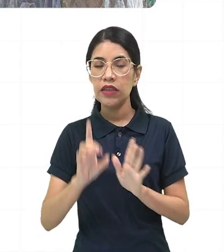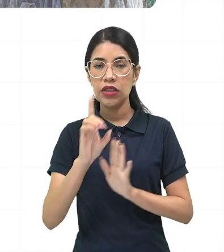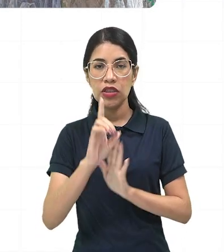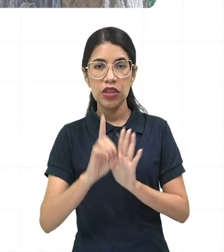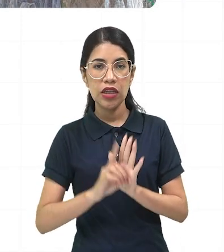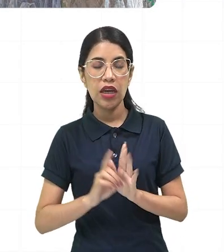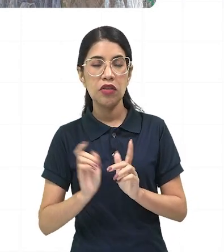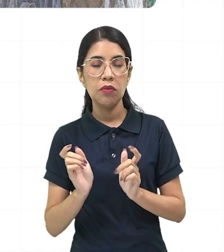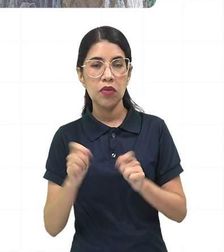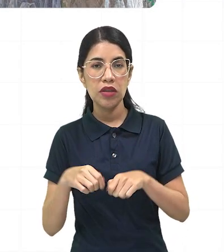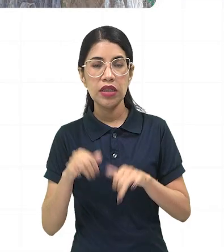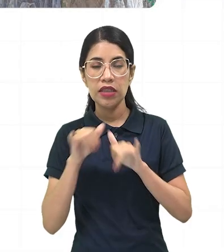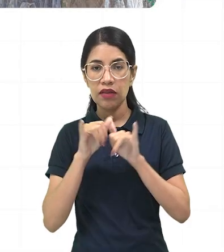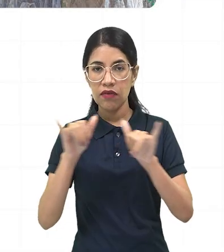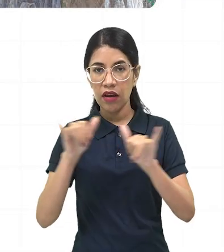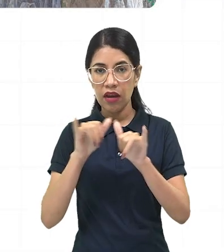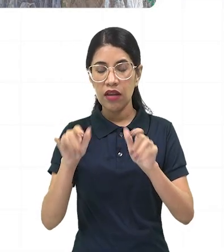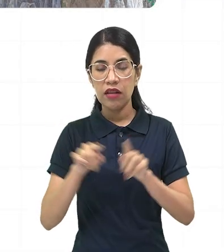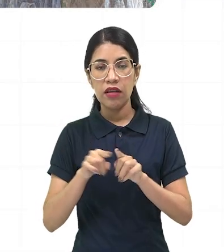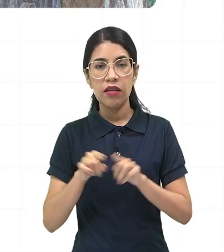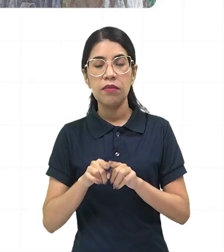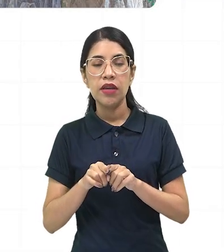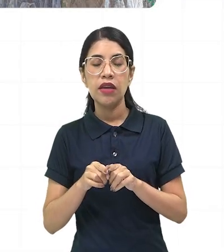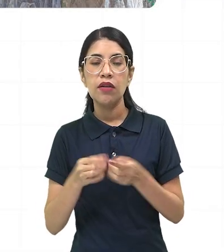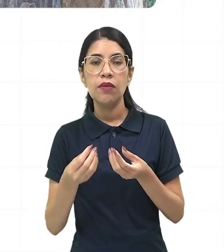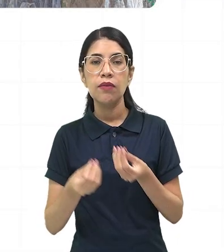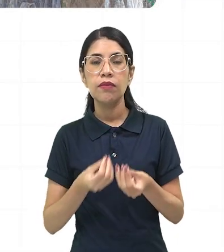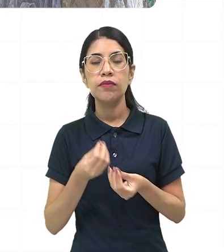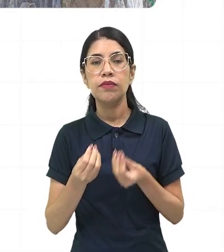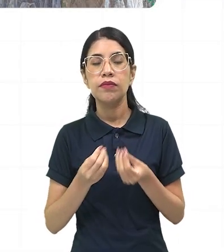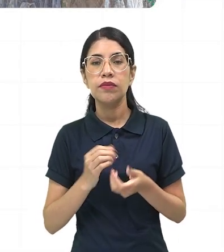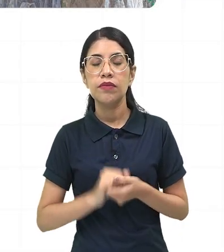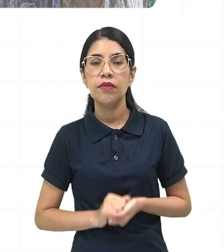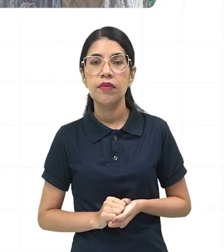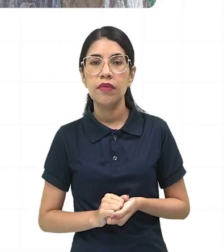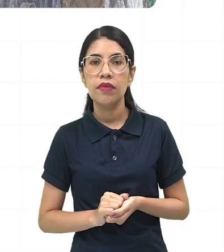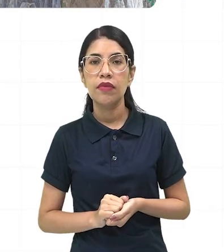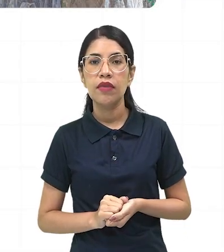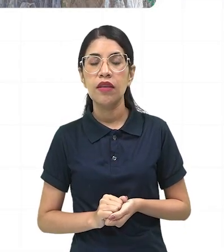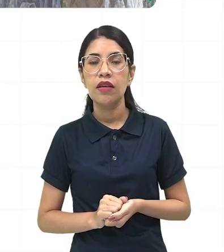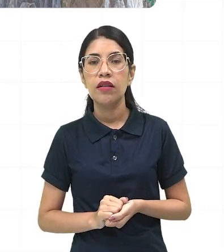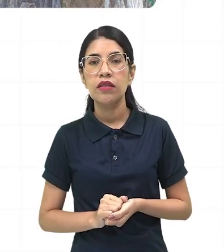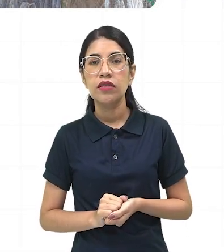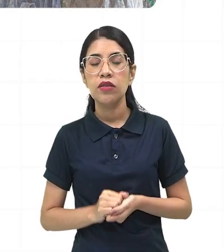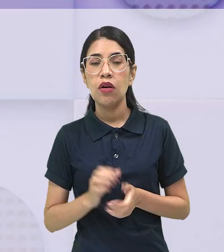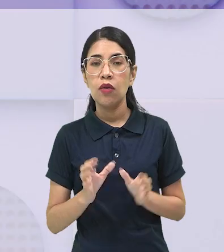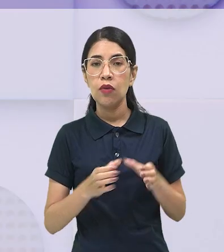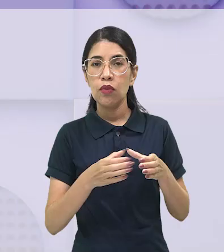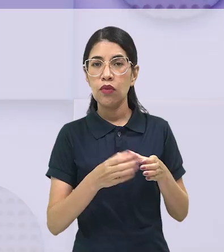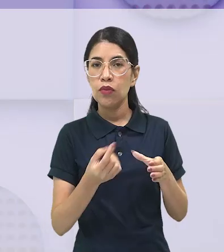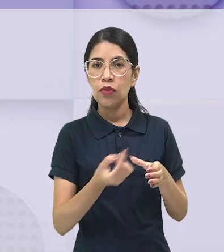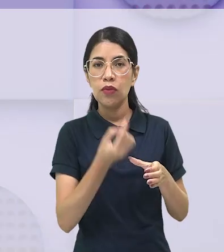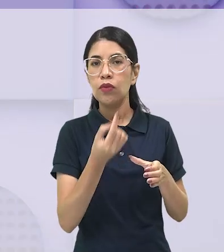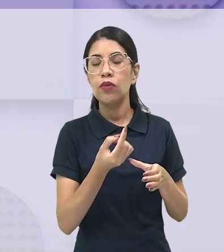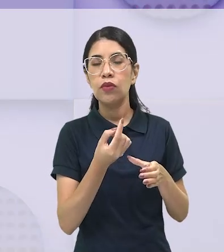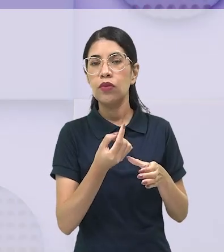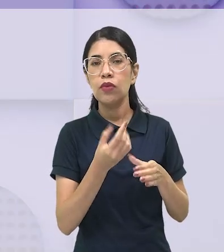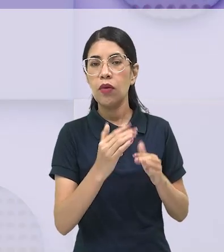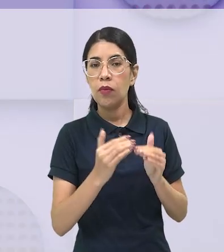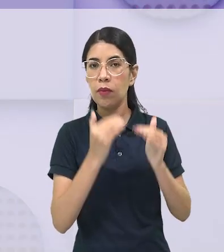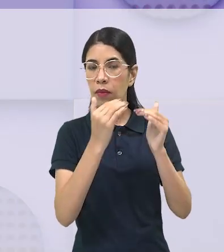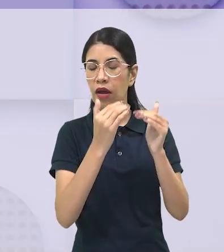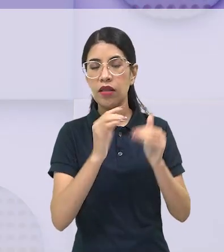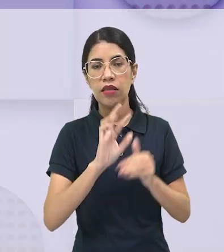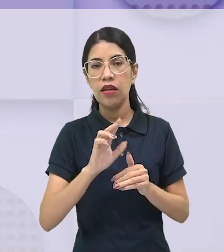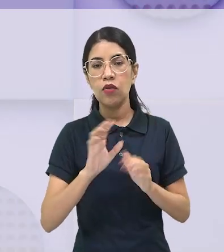direito à manifestação, à sua livre manifestação, né? Então, não só uma mais do que as outras,